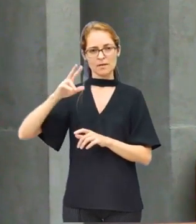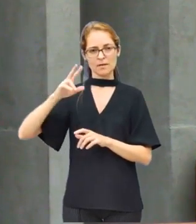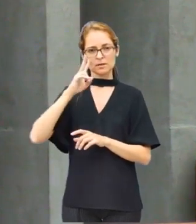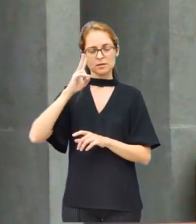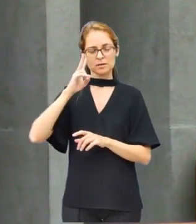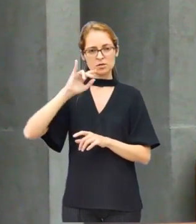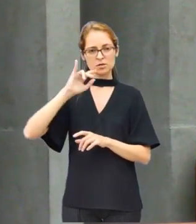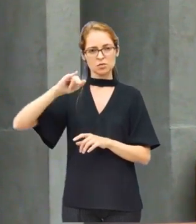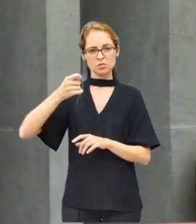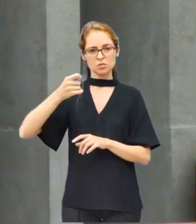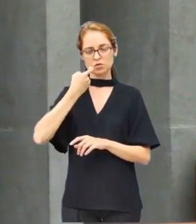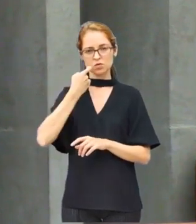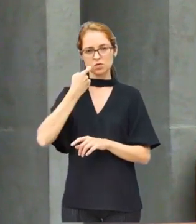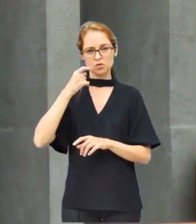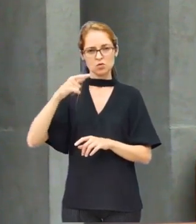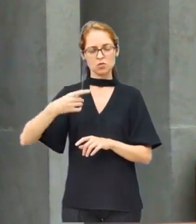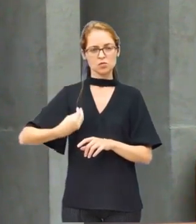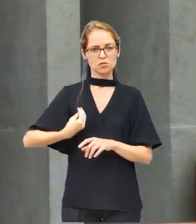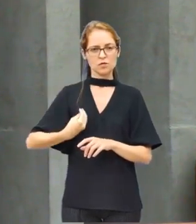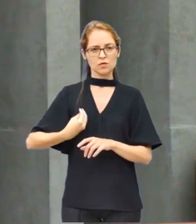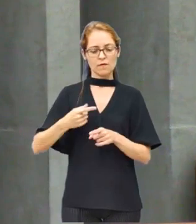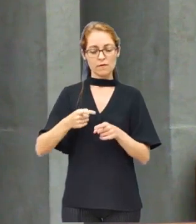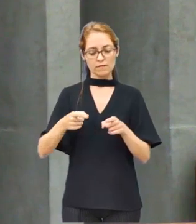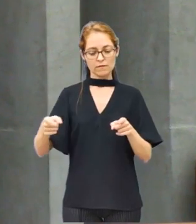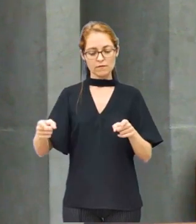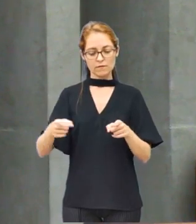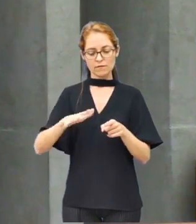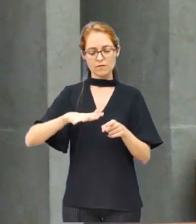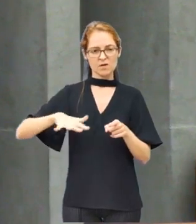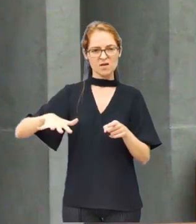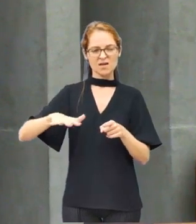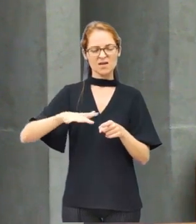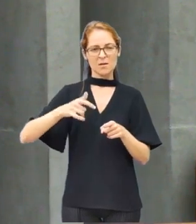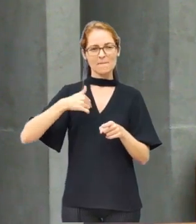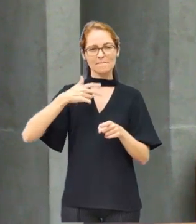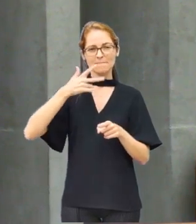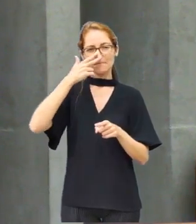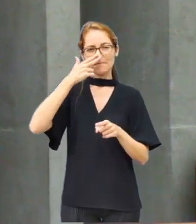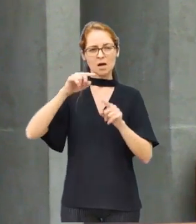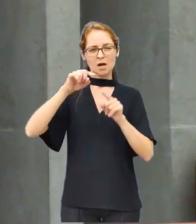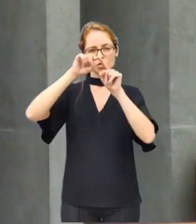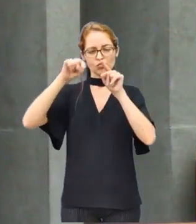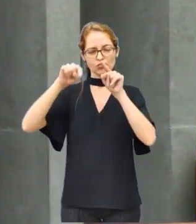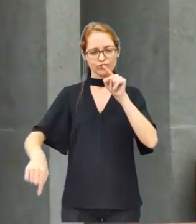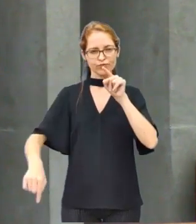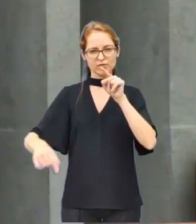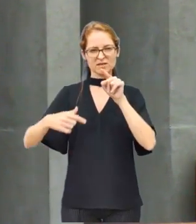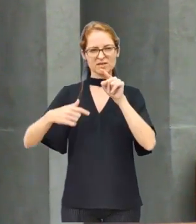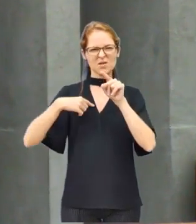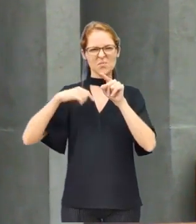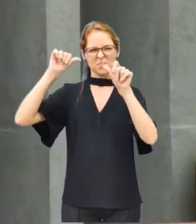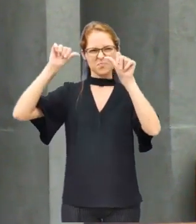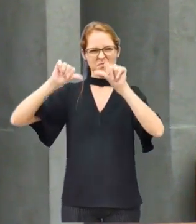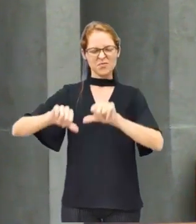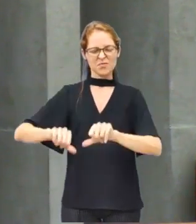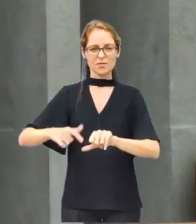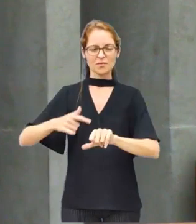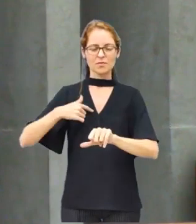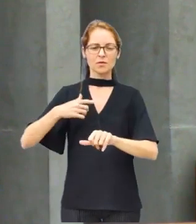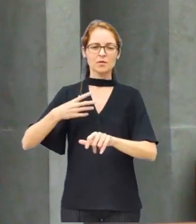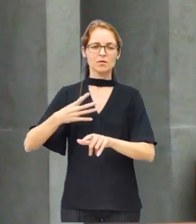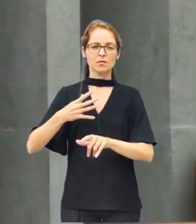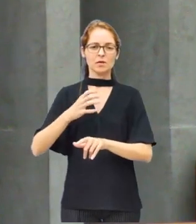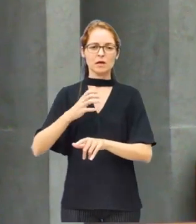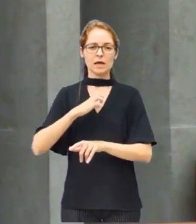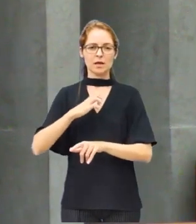Jonas vivia e nesse contexto, nós percebemos um declínio moral, espiritual no meio daquele